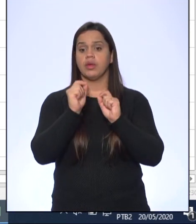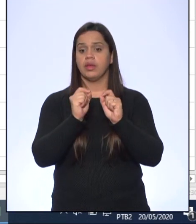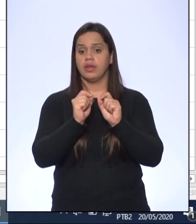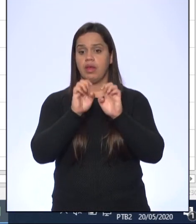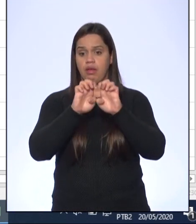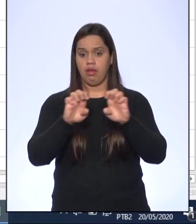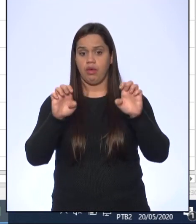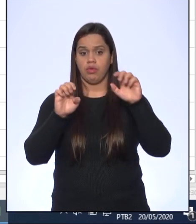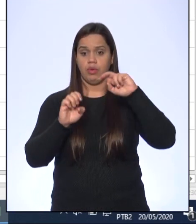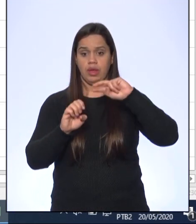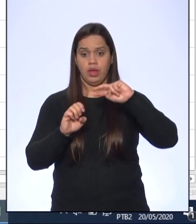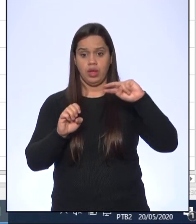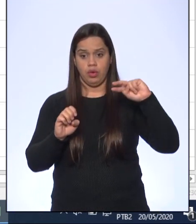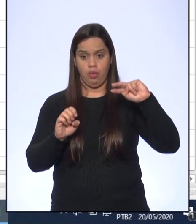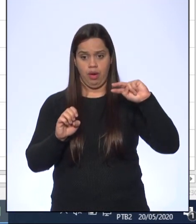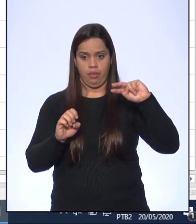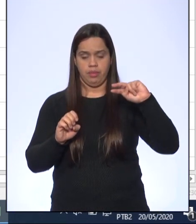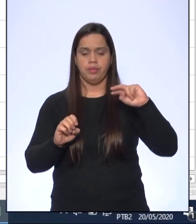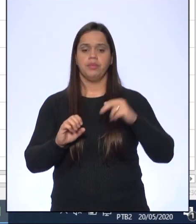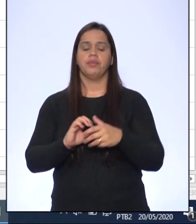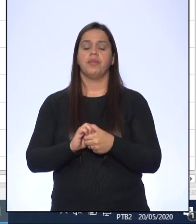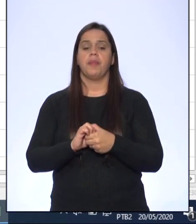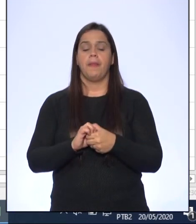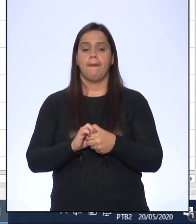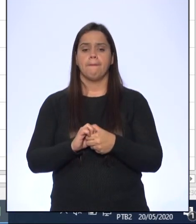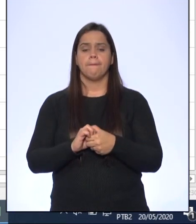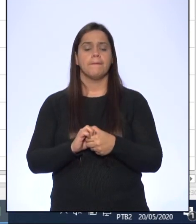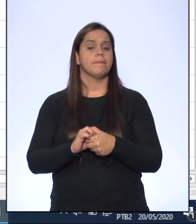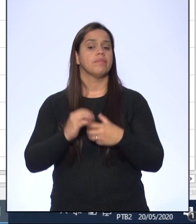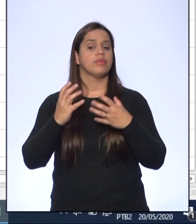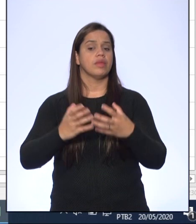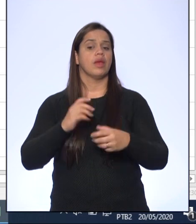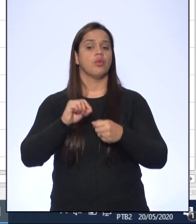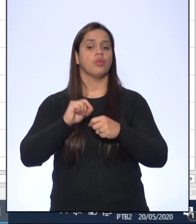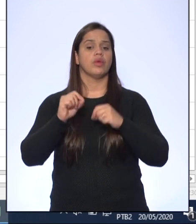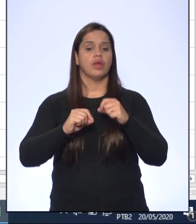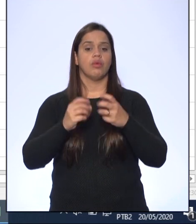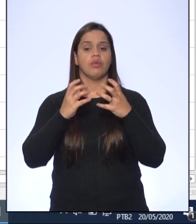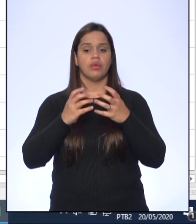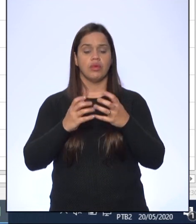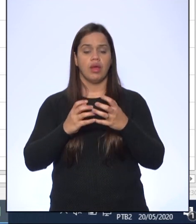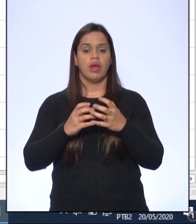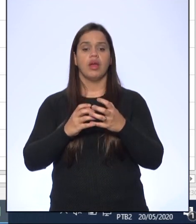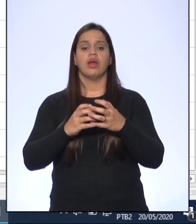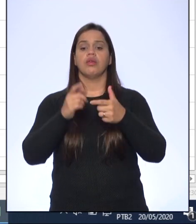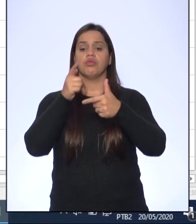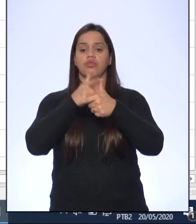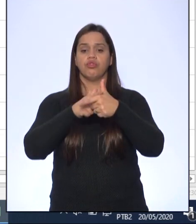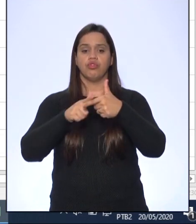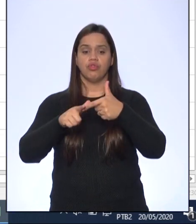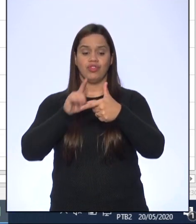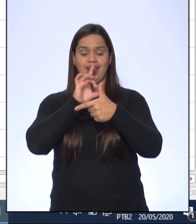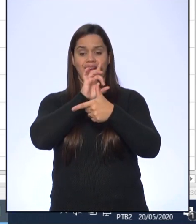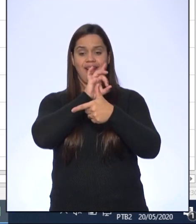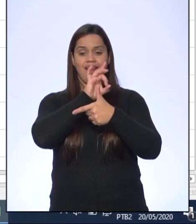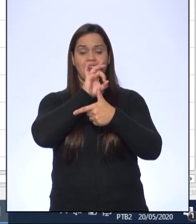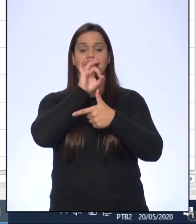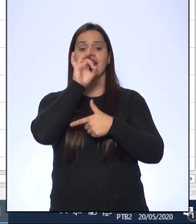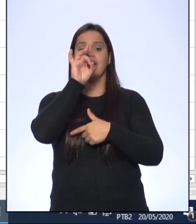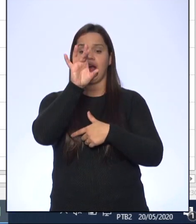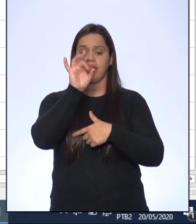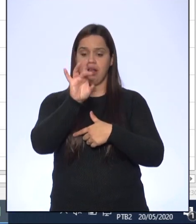eu vou lá e ponho igual. O que que eu quero? Eu quero dividir cada cédula pelo total. Então eu